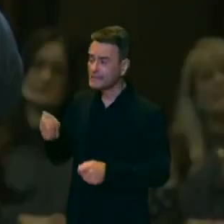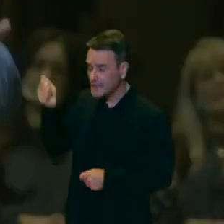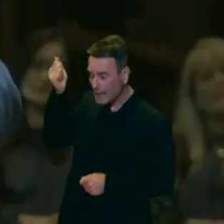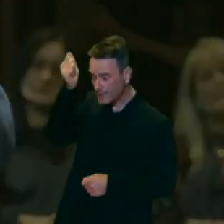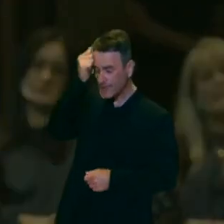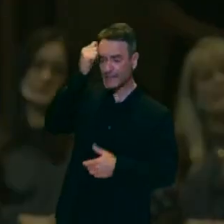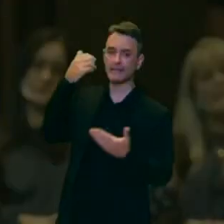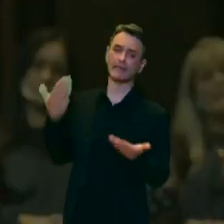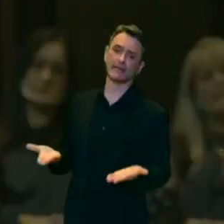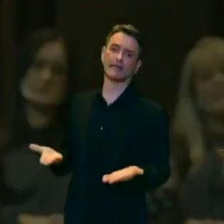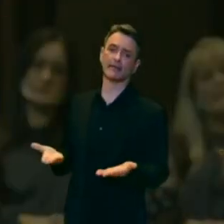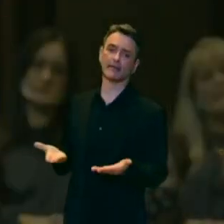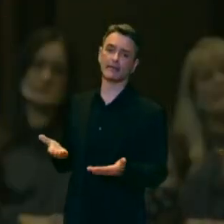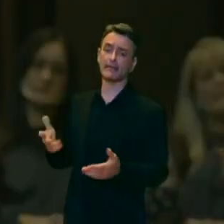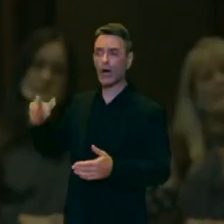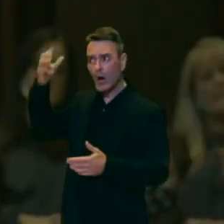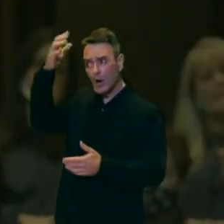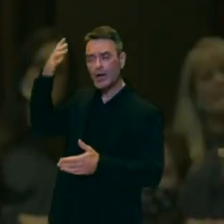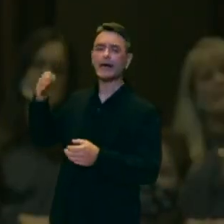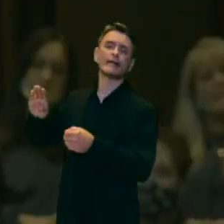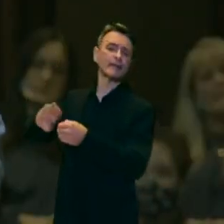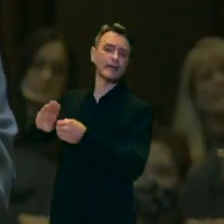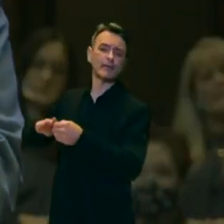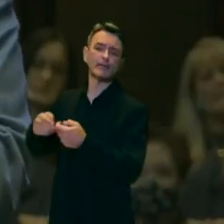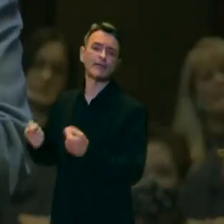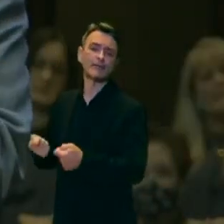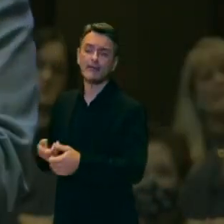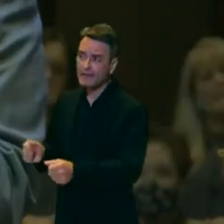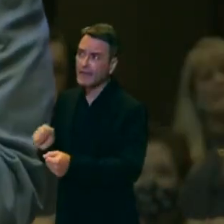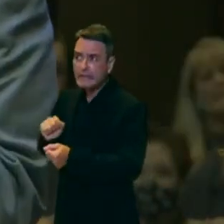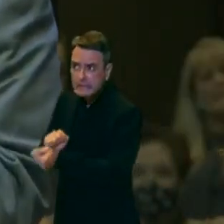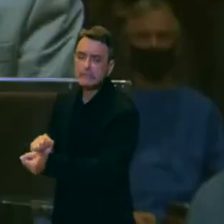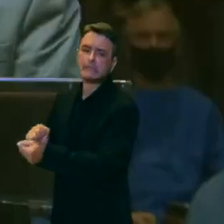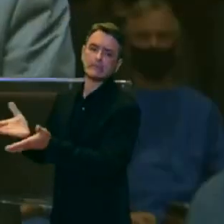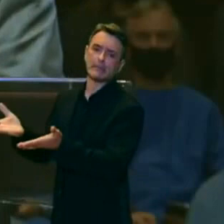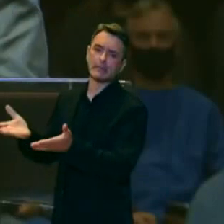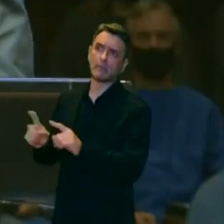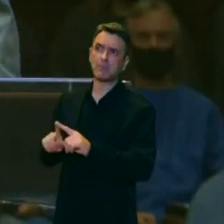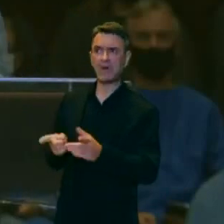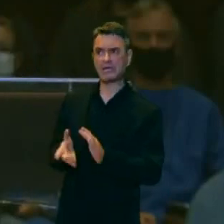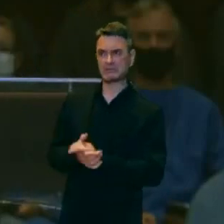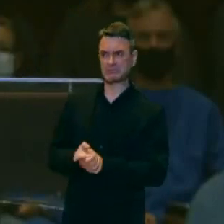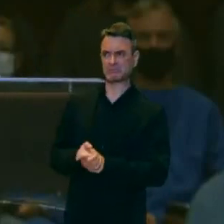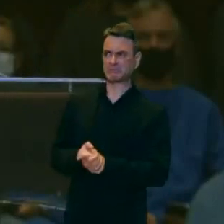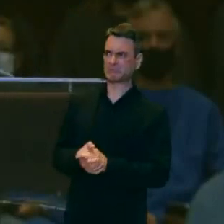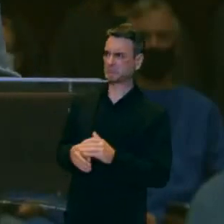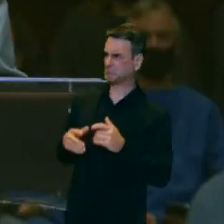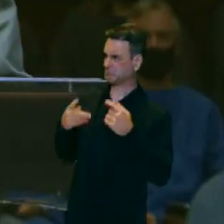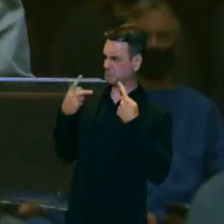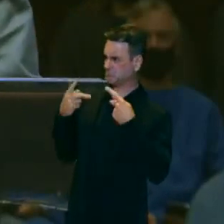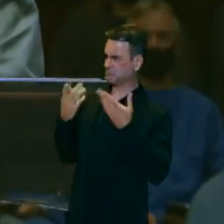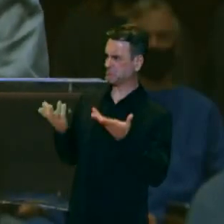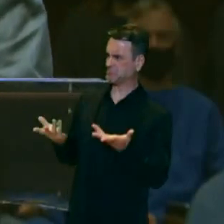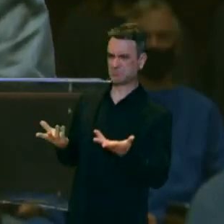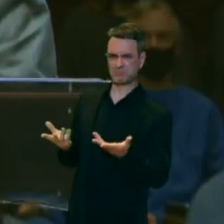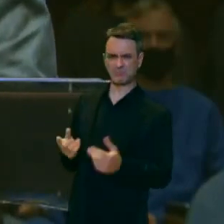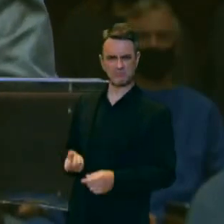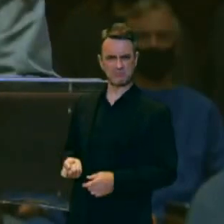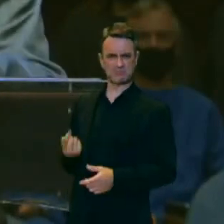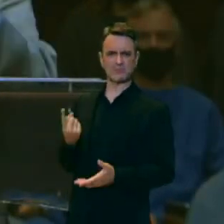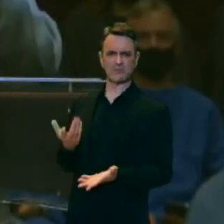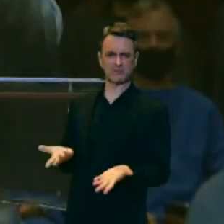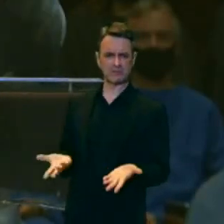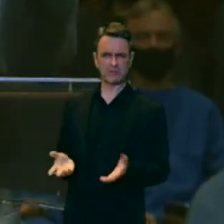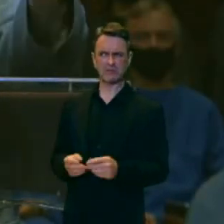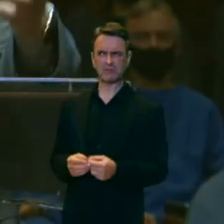se entreguem ao rei da Babilônia. E aquilo parecia uma mensagem não nacionalista, parecia alguém que estava